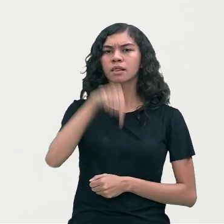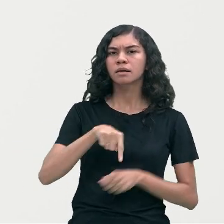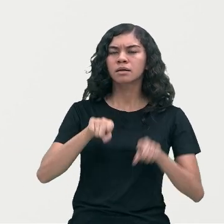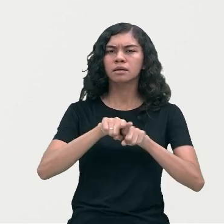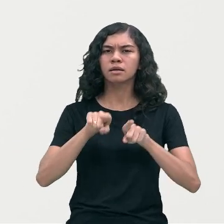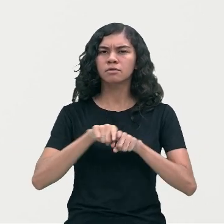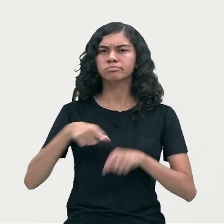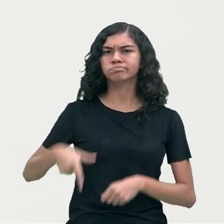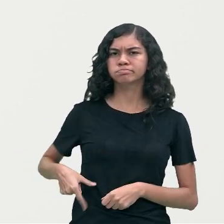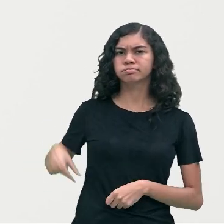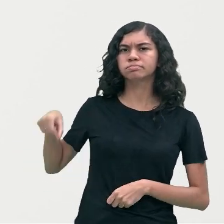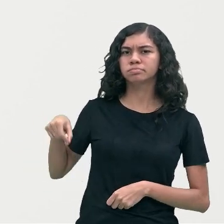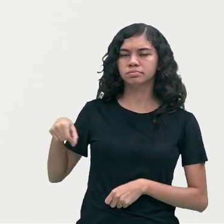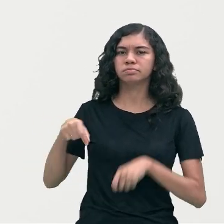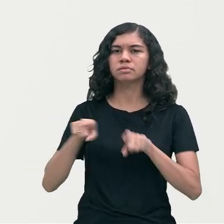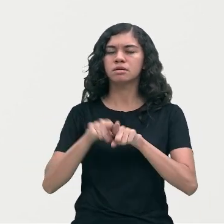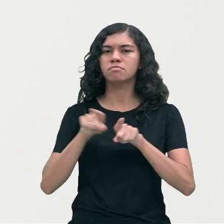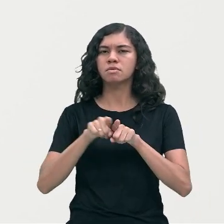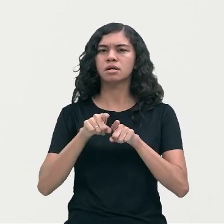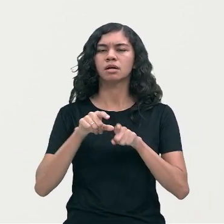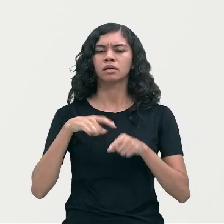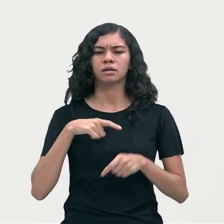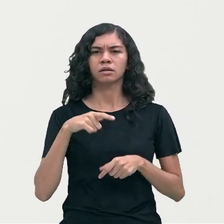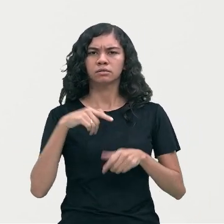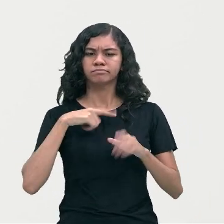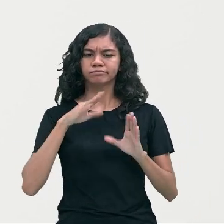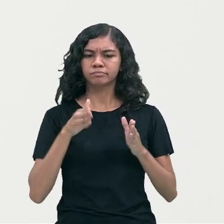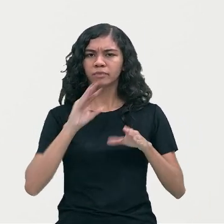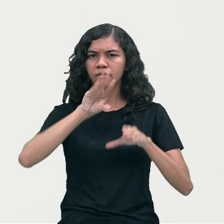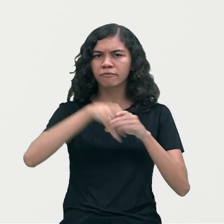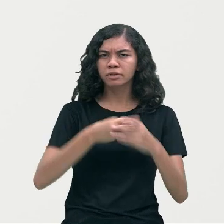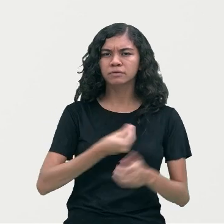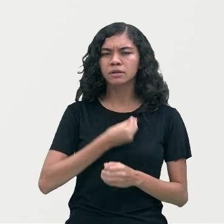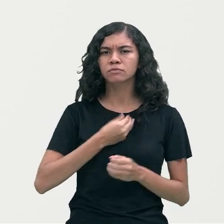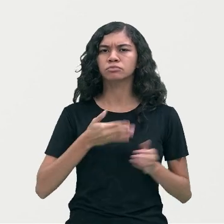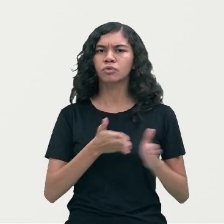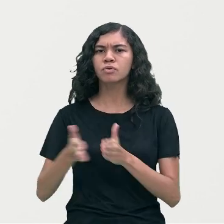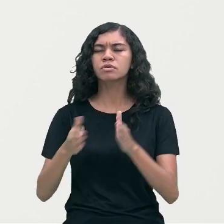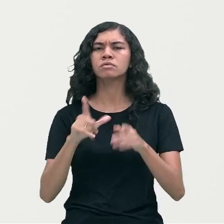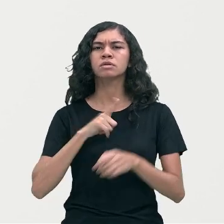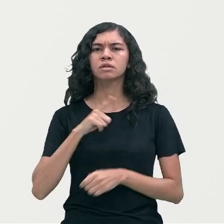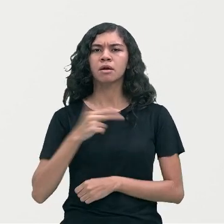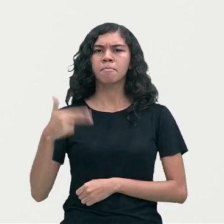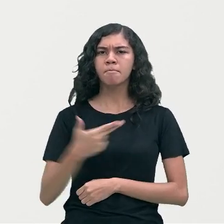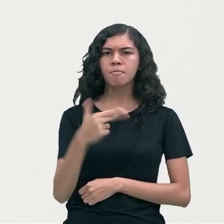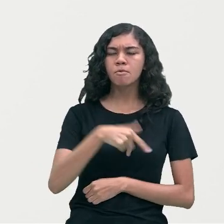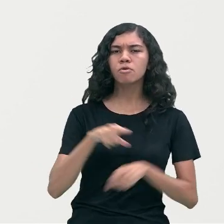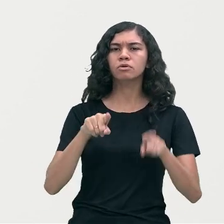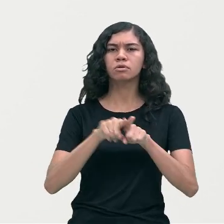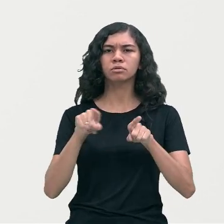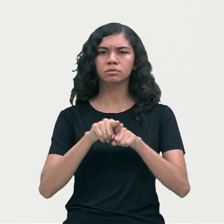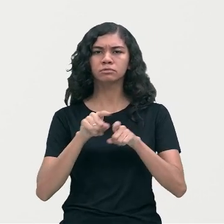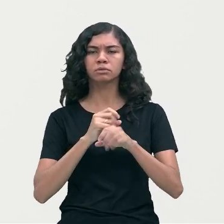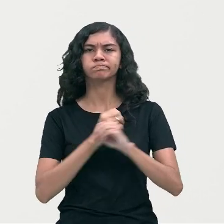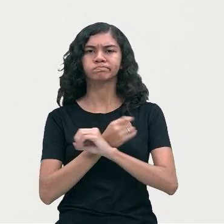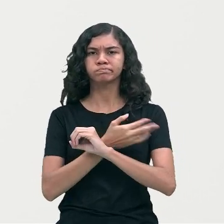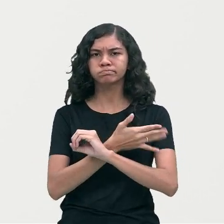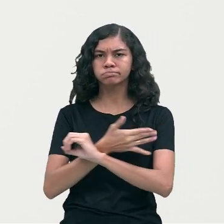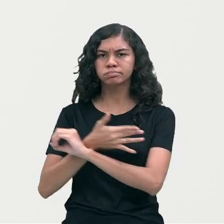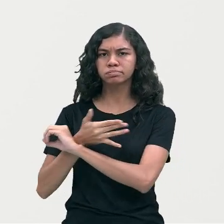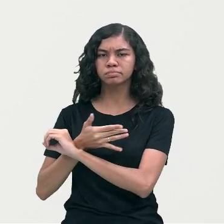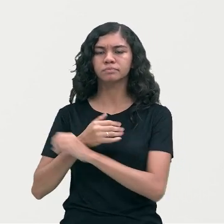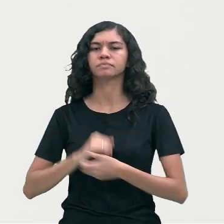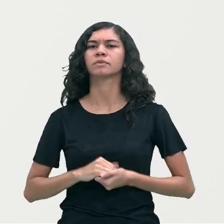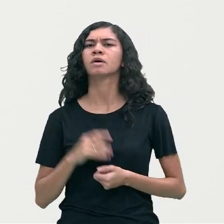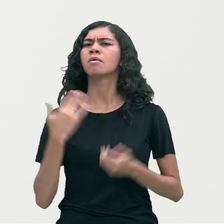esquilos. Entre os mamíferos aquáticos, a gente pode citar o peixe-boi e os botos, né? Então, se a gente for passear pela